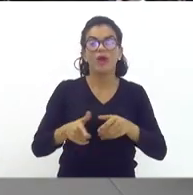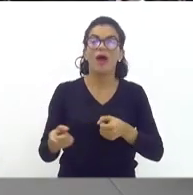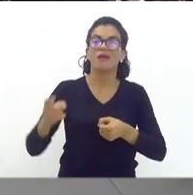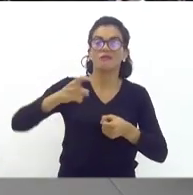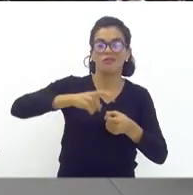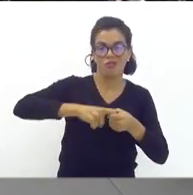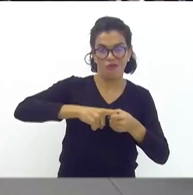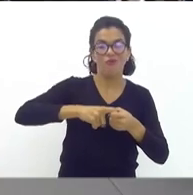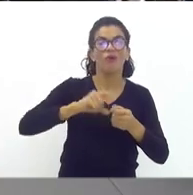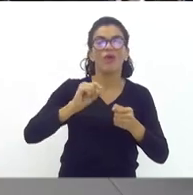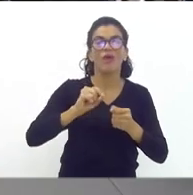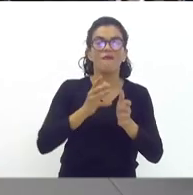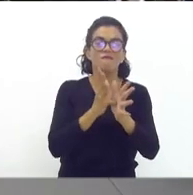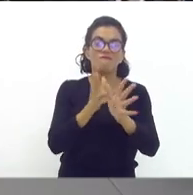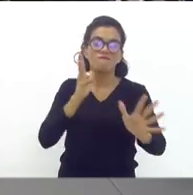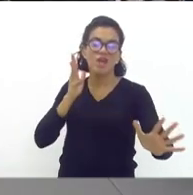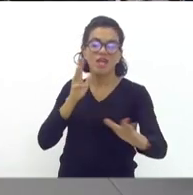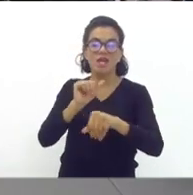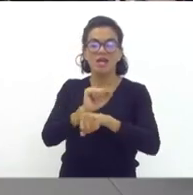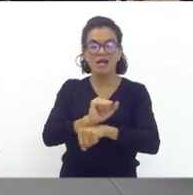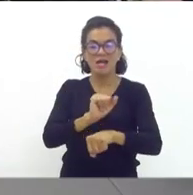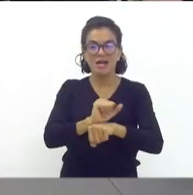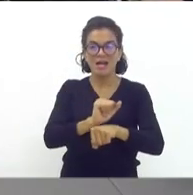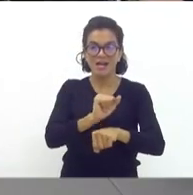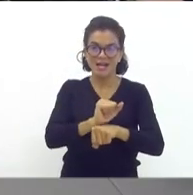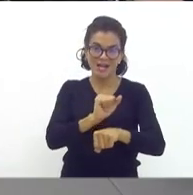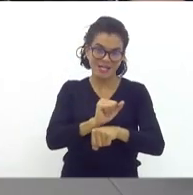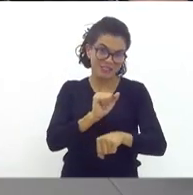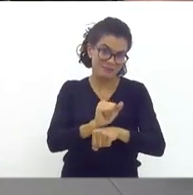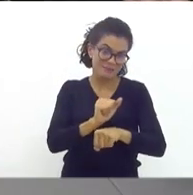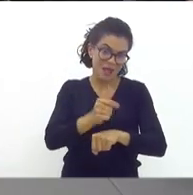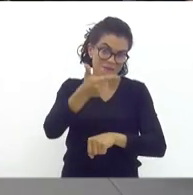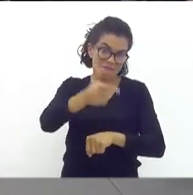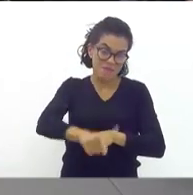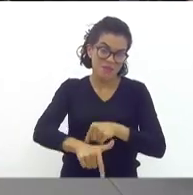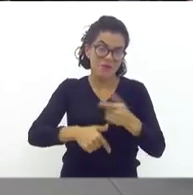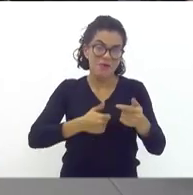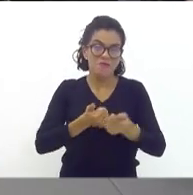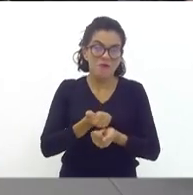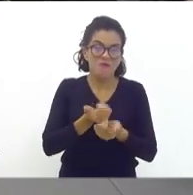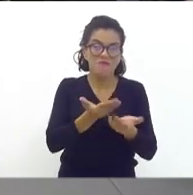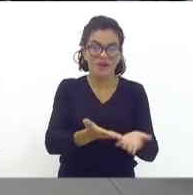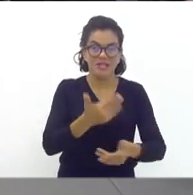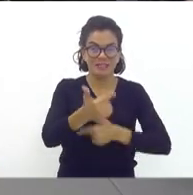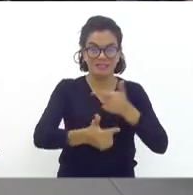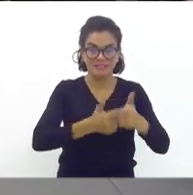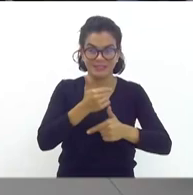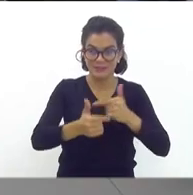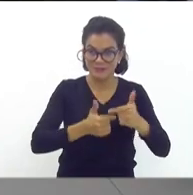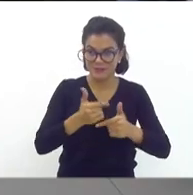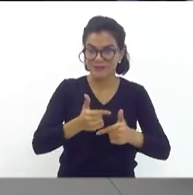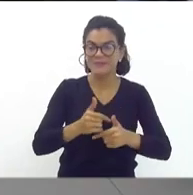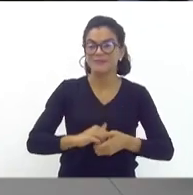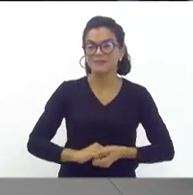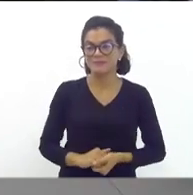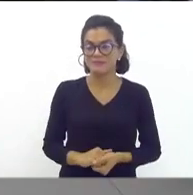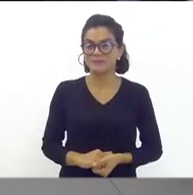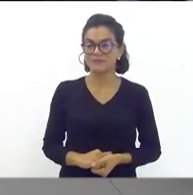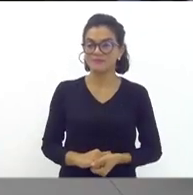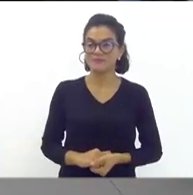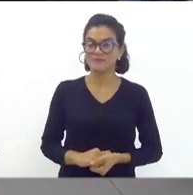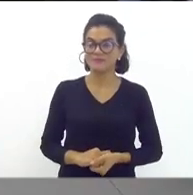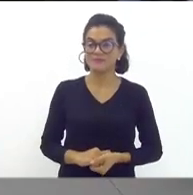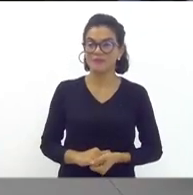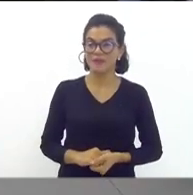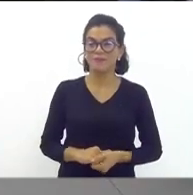aquela lista aquela fila como como melhor se diga para poder beneficiar que eles